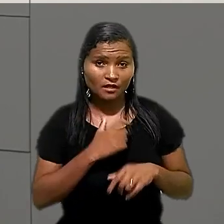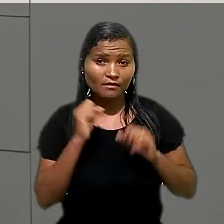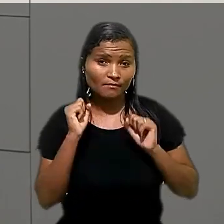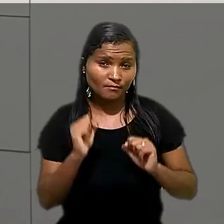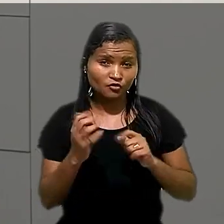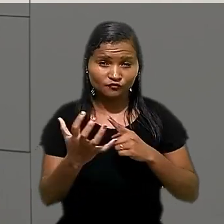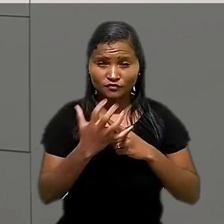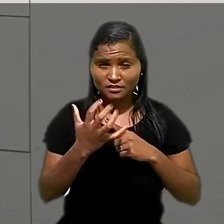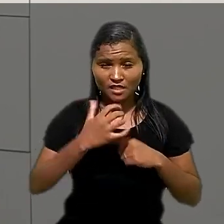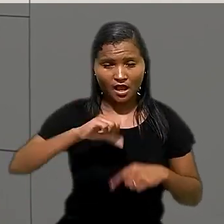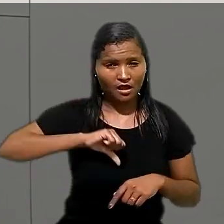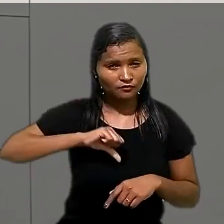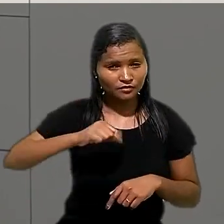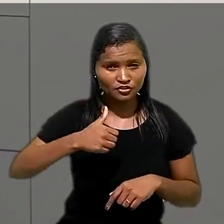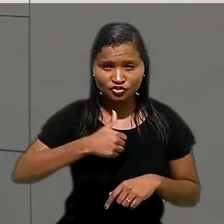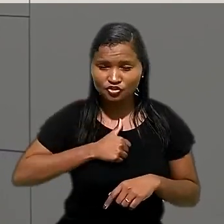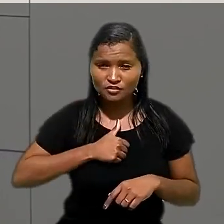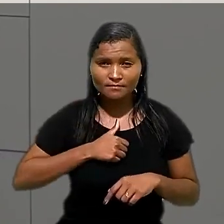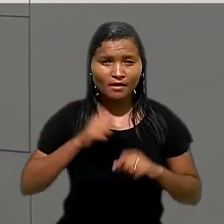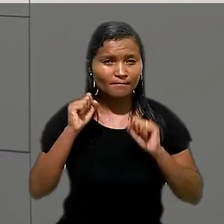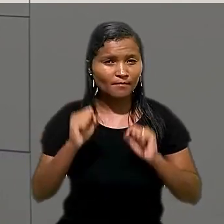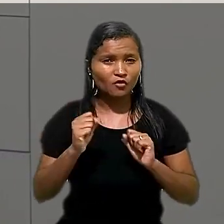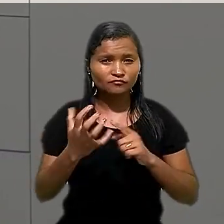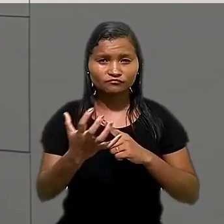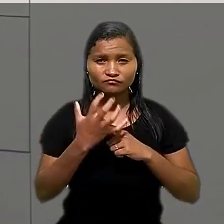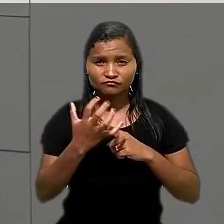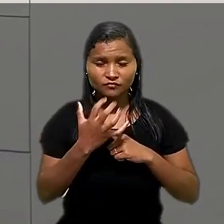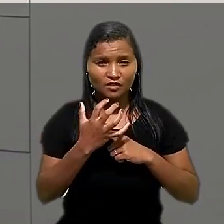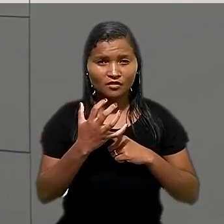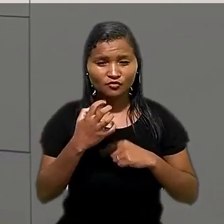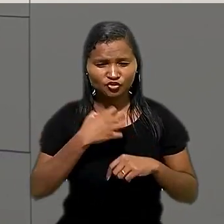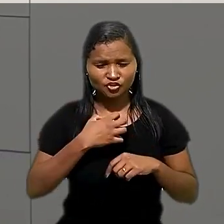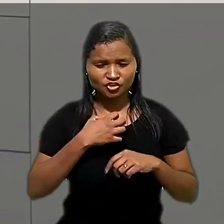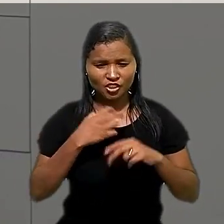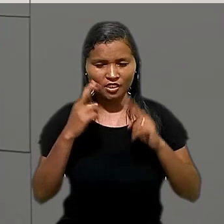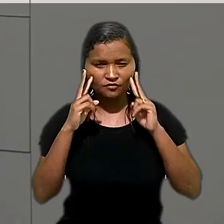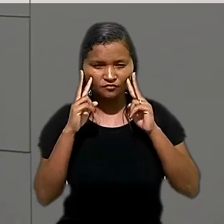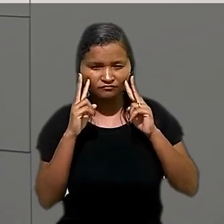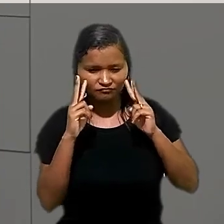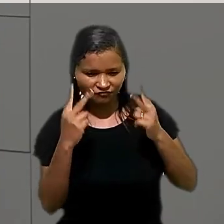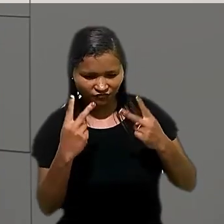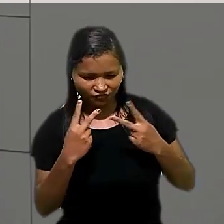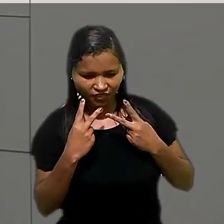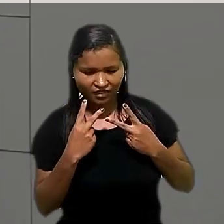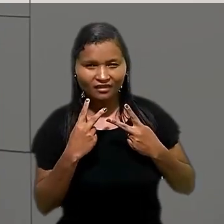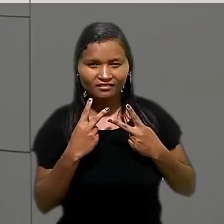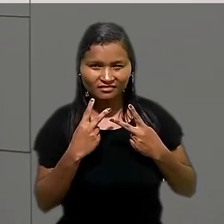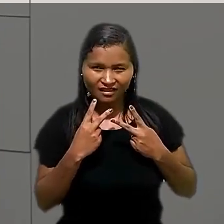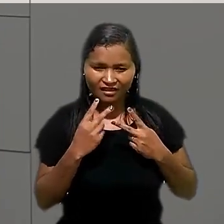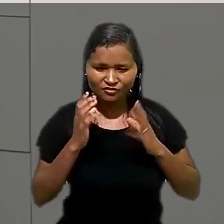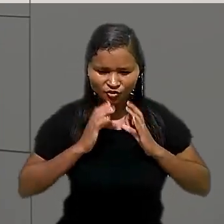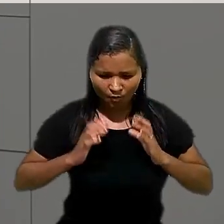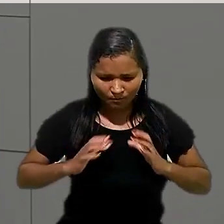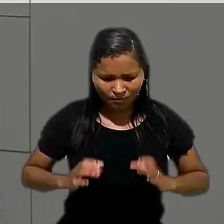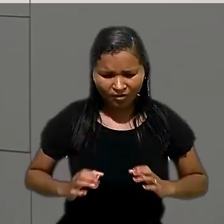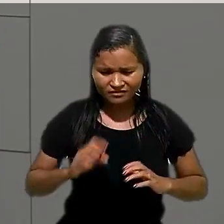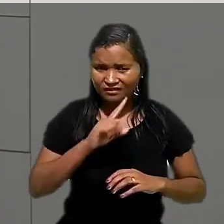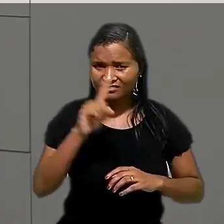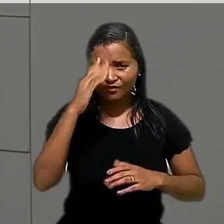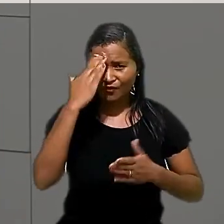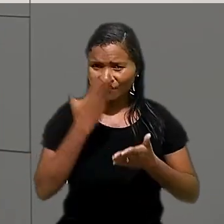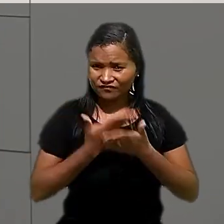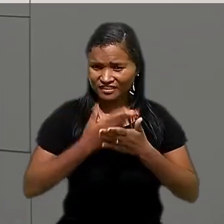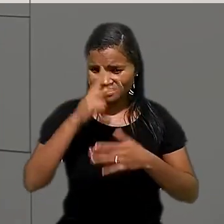formas pode afetar a autoestima dela pode afetar o jeito que ela se vê o jeito que ela se importa passar não confiar mais